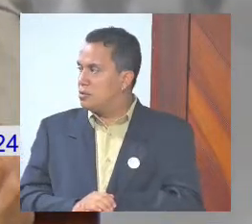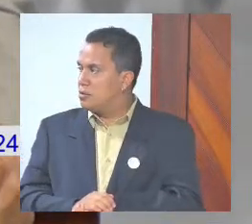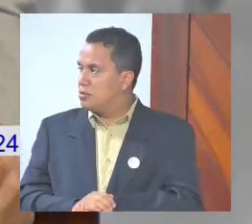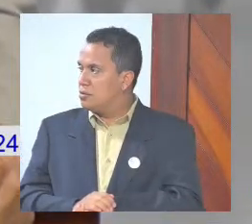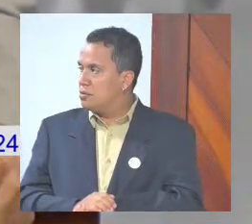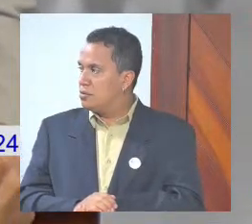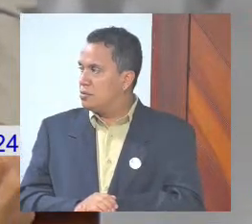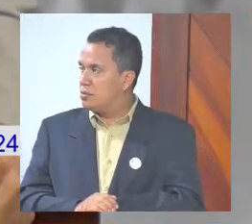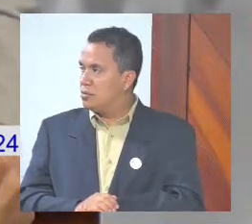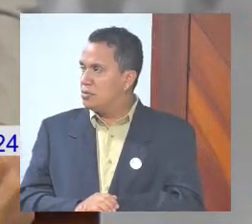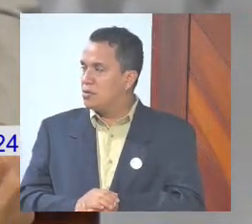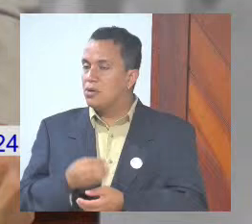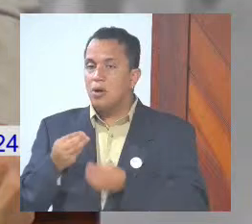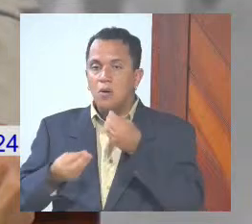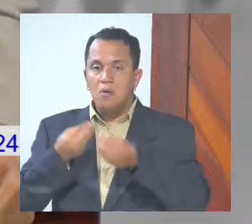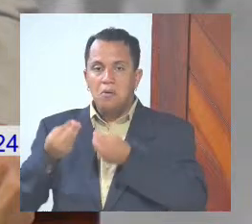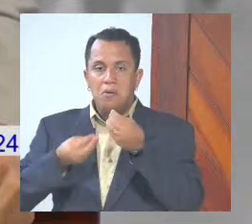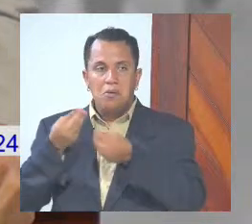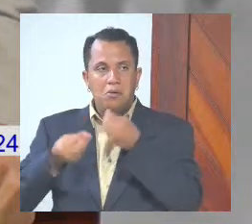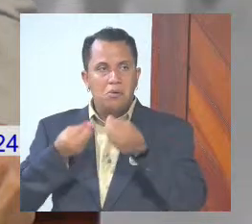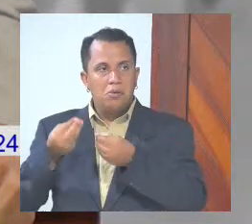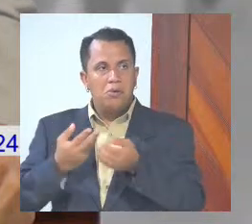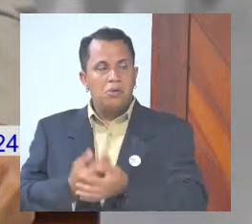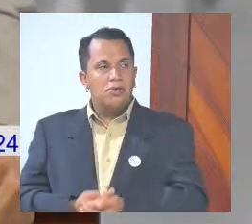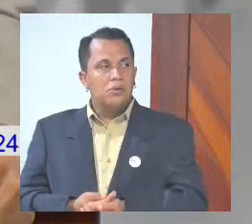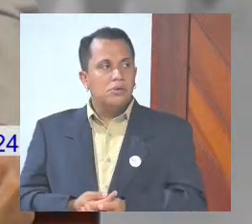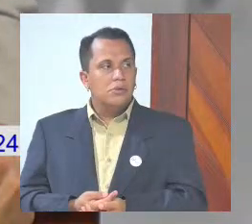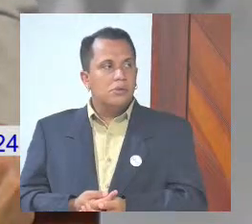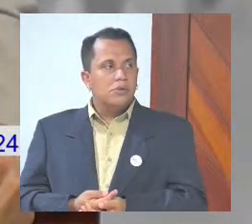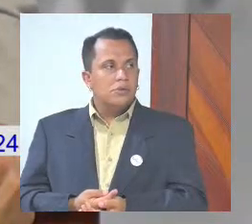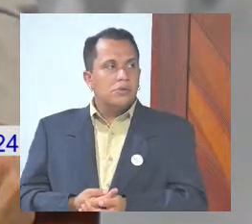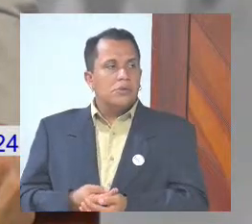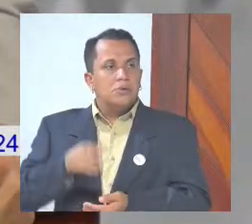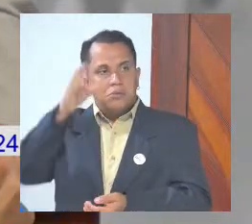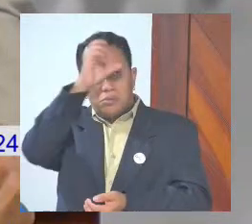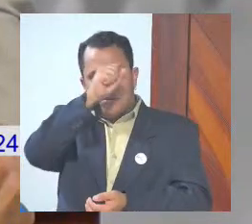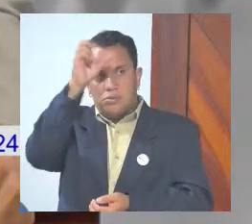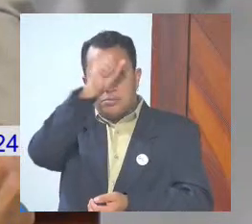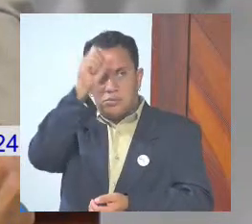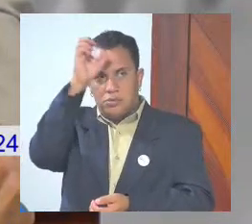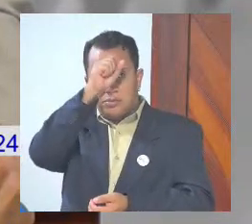Aí como é que uma pessoa dessa consegue aprender?